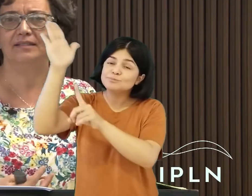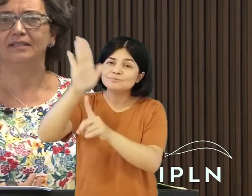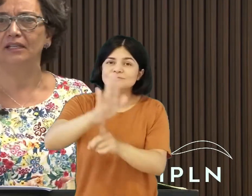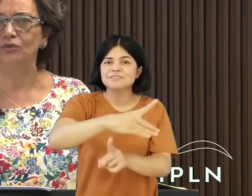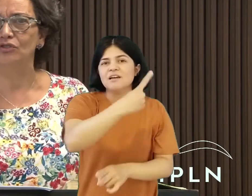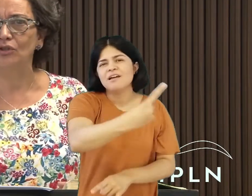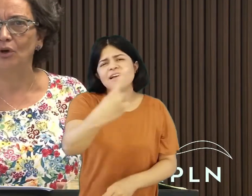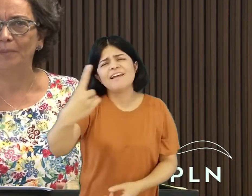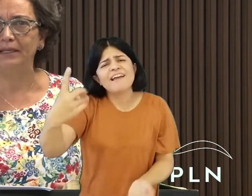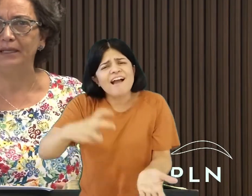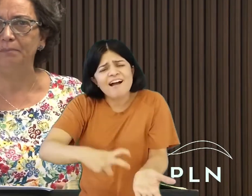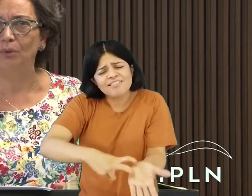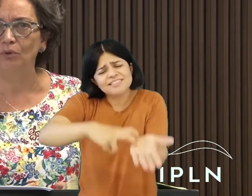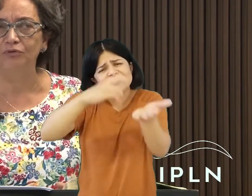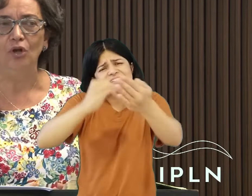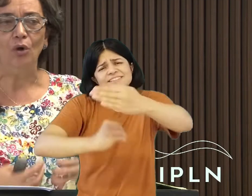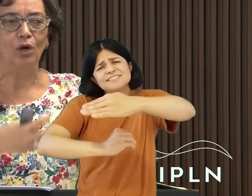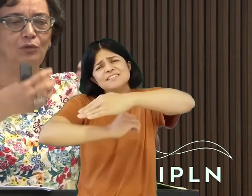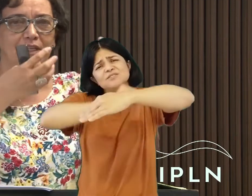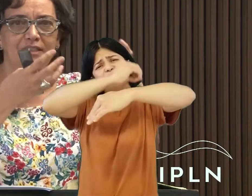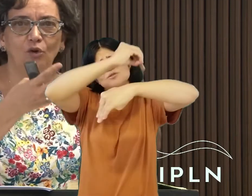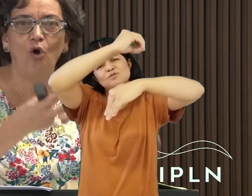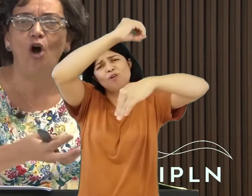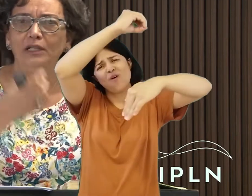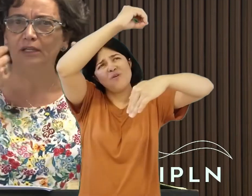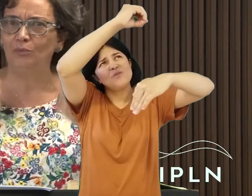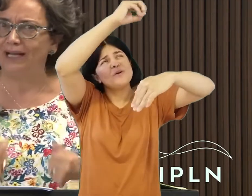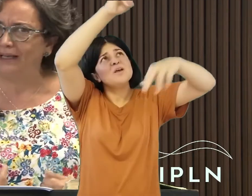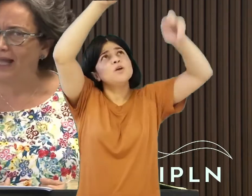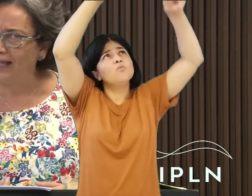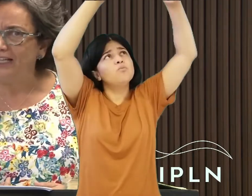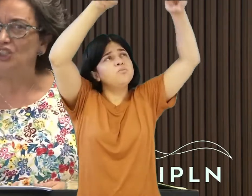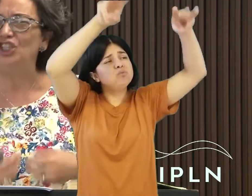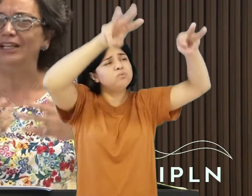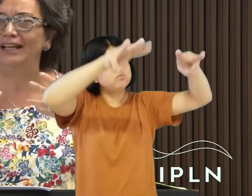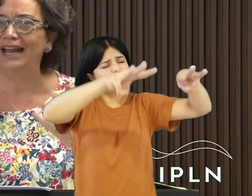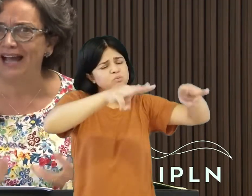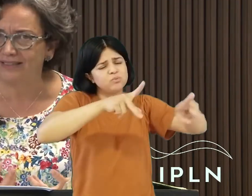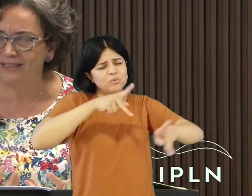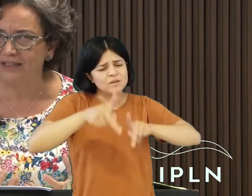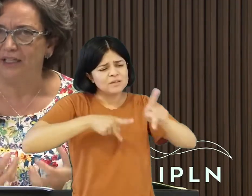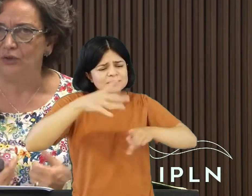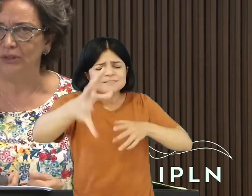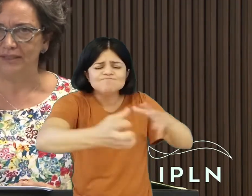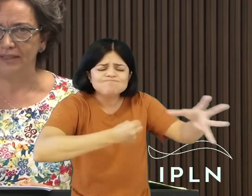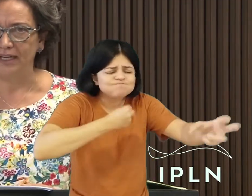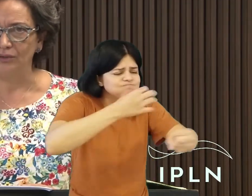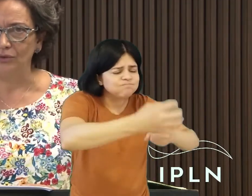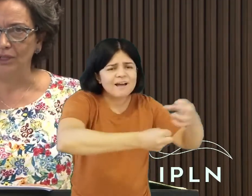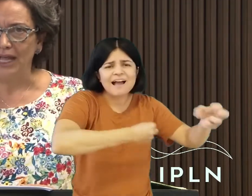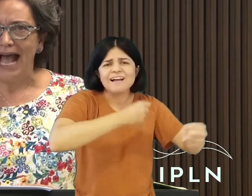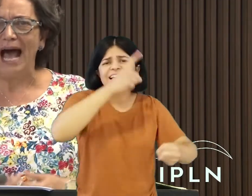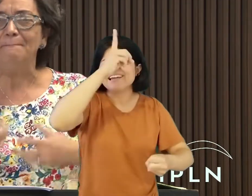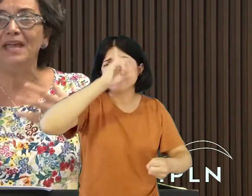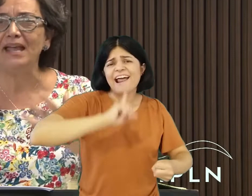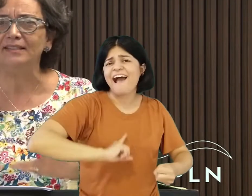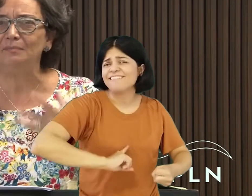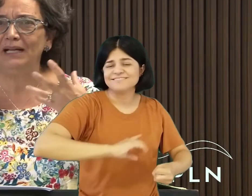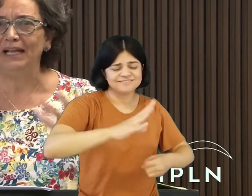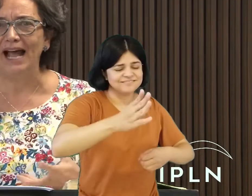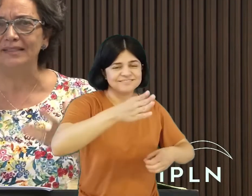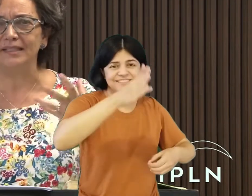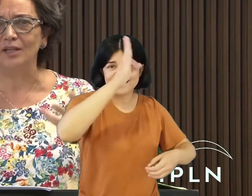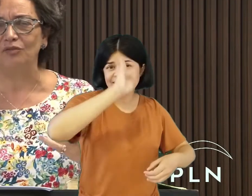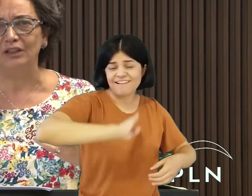cada nascer do sol para aquele povo, quando eles colhem o maná de graça no deserto. A